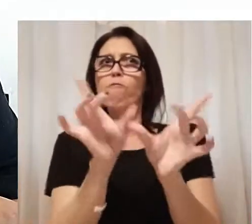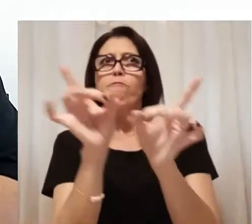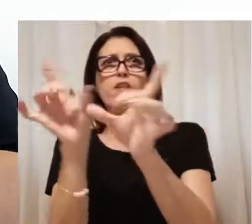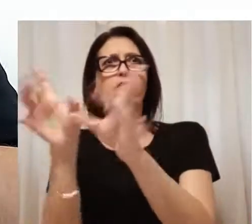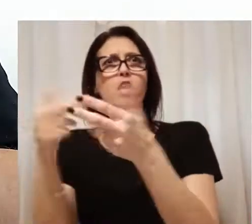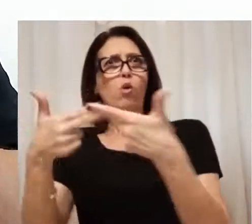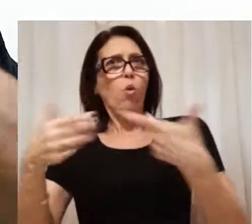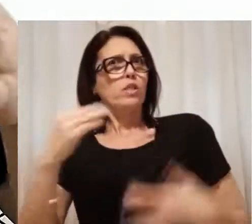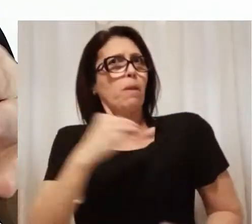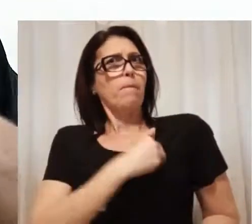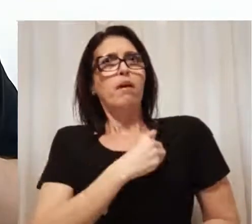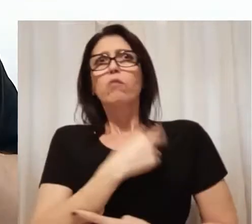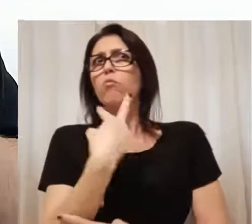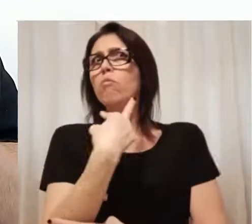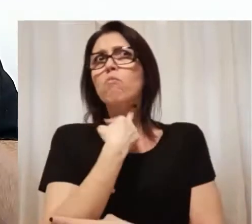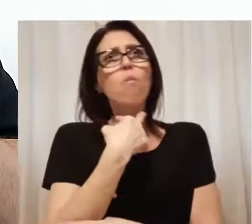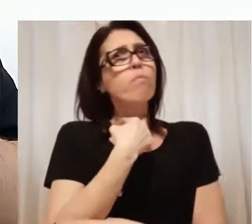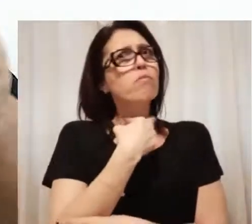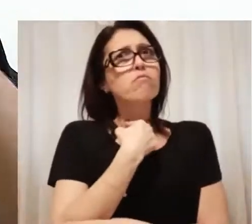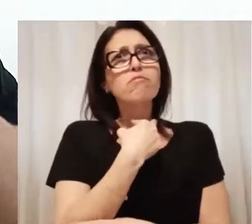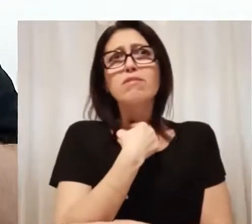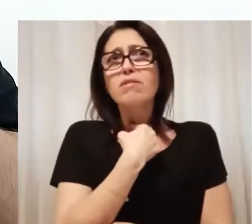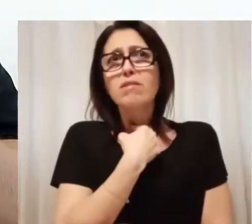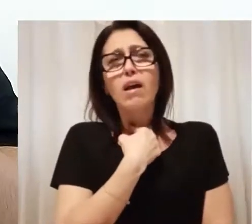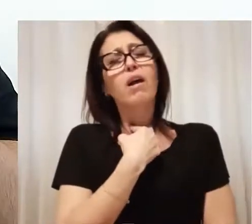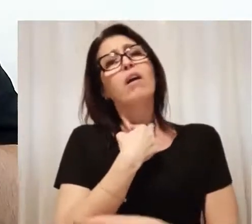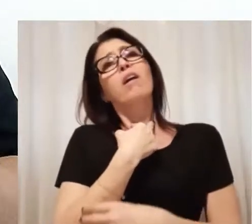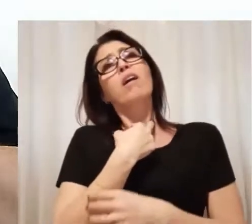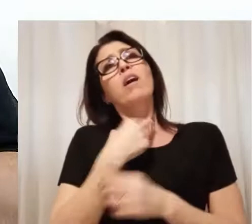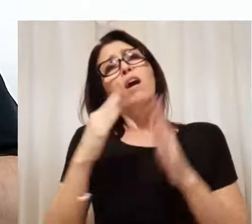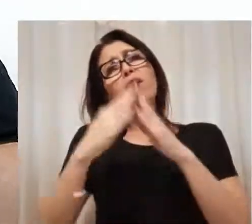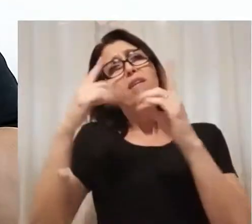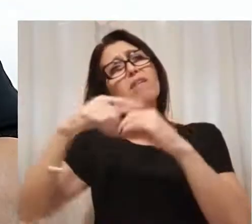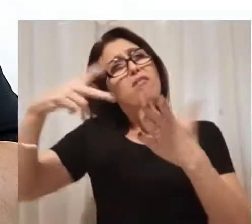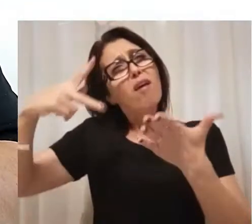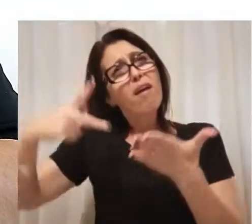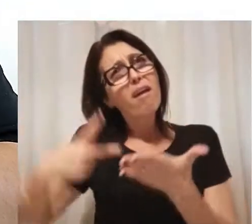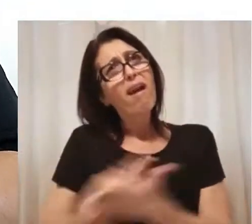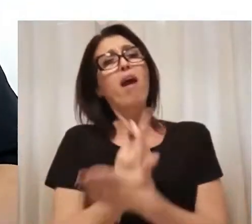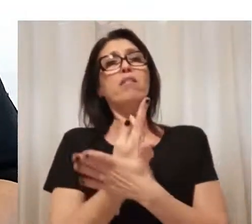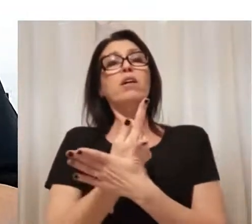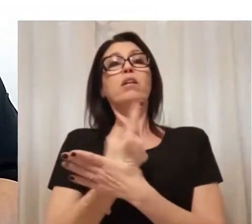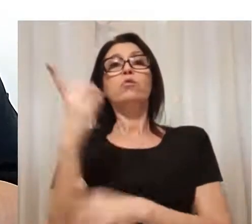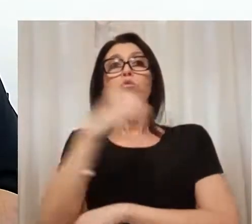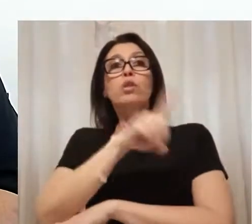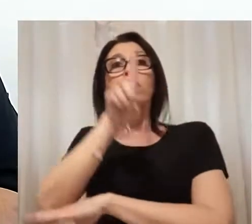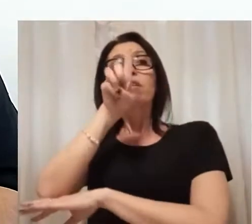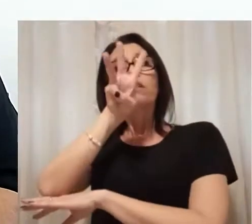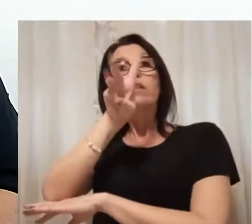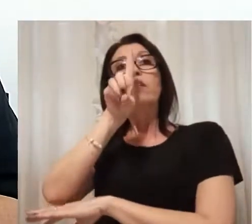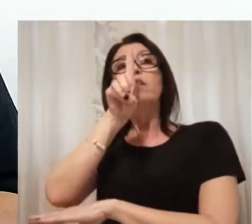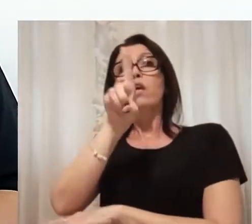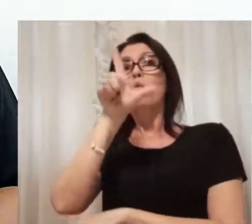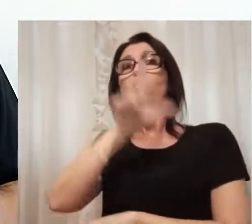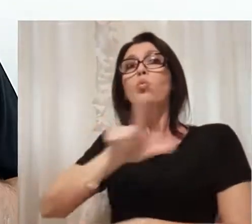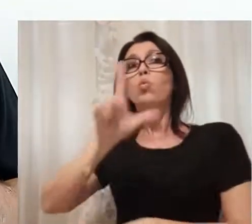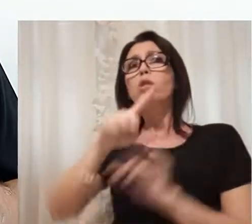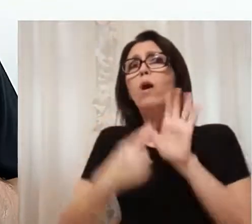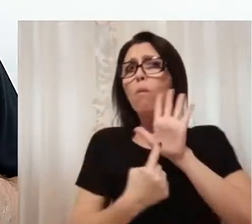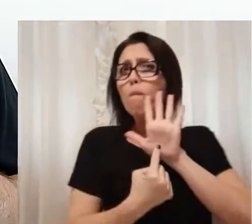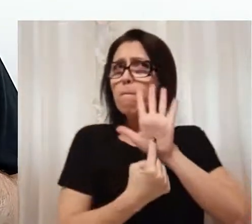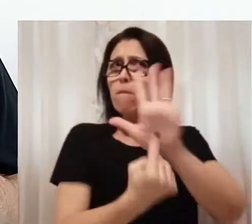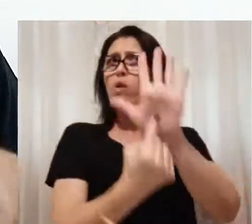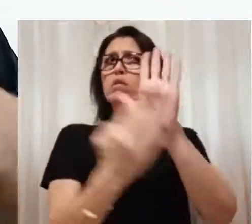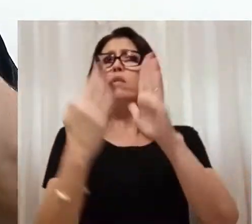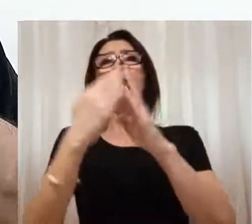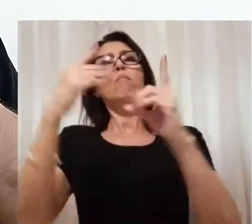igreja. Lutero, estudando a Bíblia, viu que aquilo que a igreja estava fazendo estava errado. E lá no dia 31 de outubro, ele